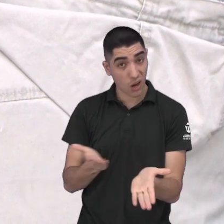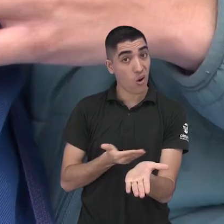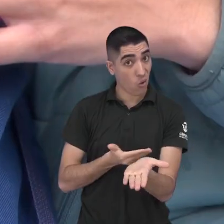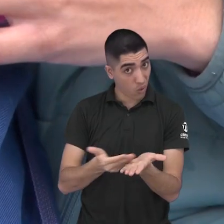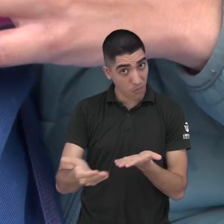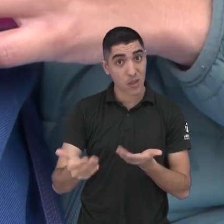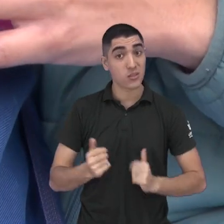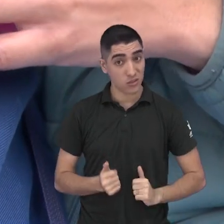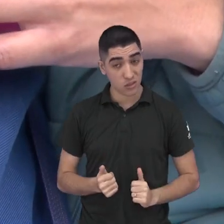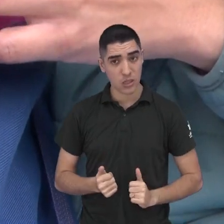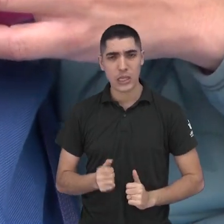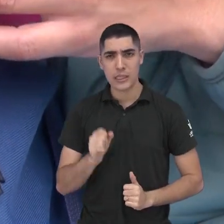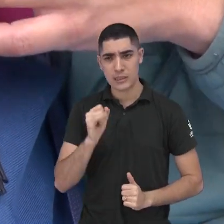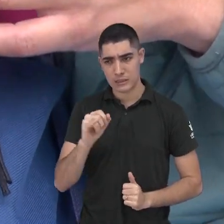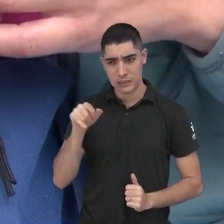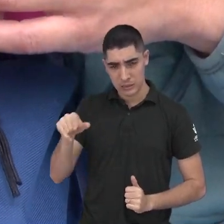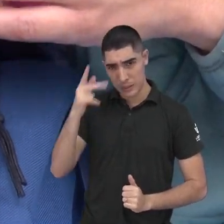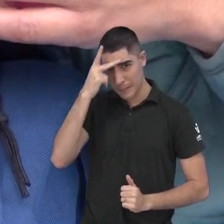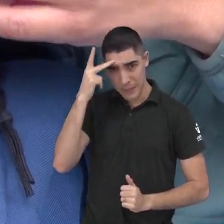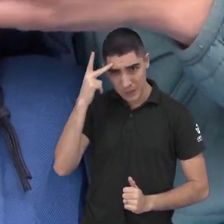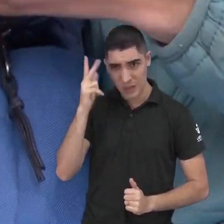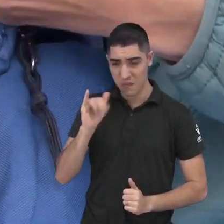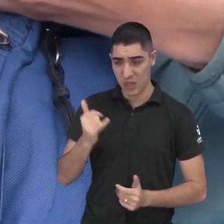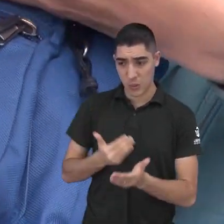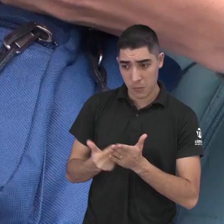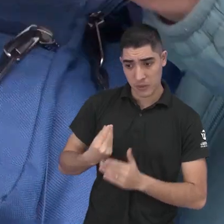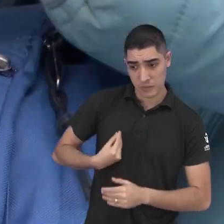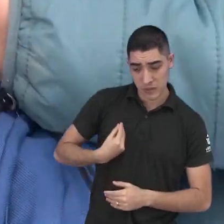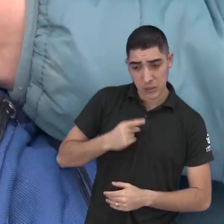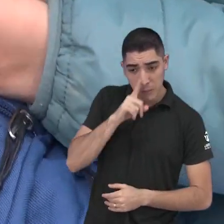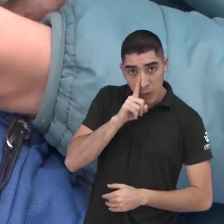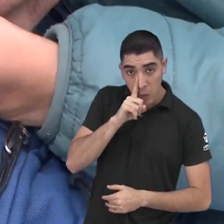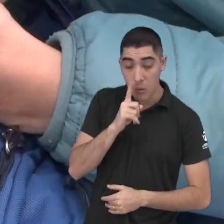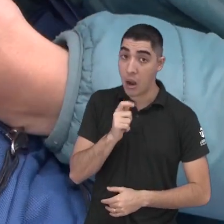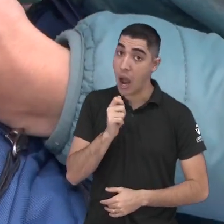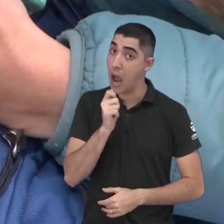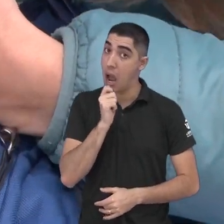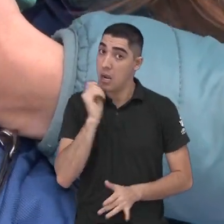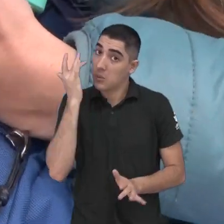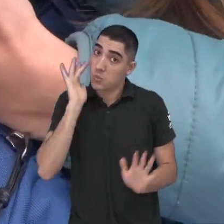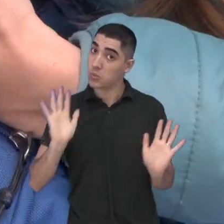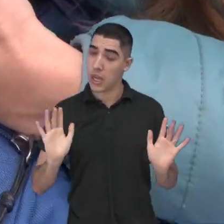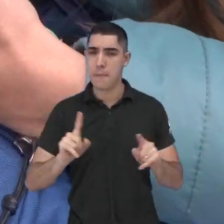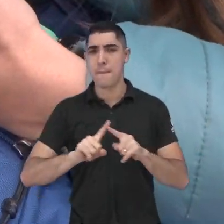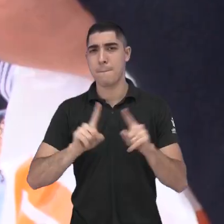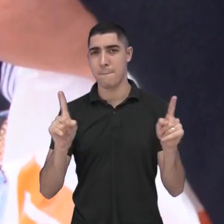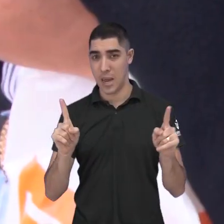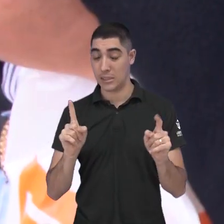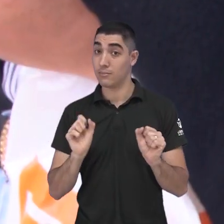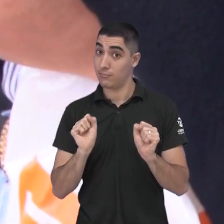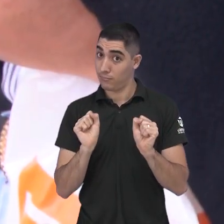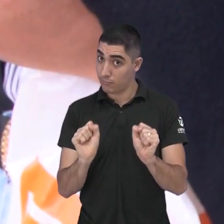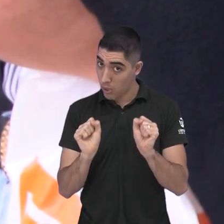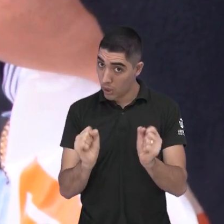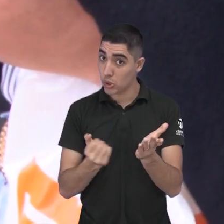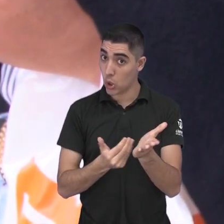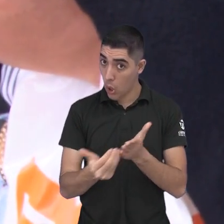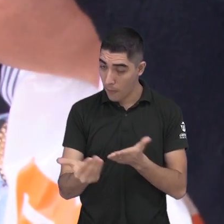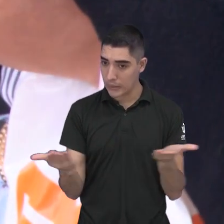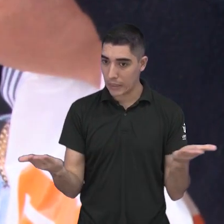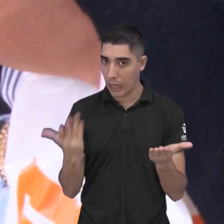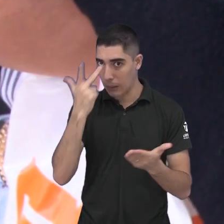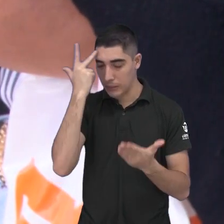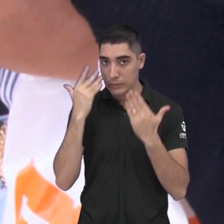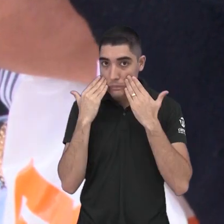acontecendo. Se a modalidade vai trazer riscos para o consumidor ou não, ainda não sabemos, mas os